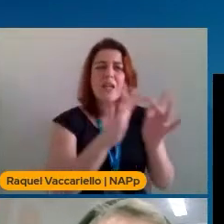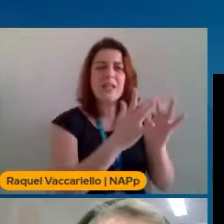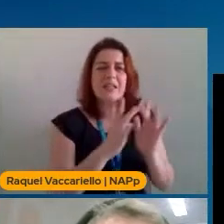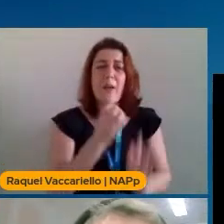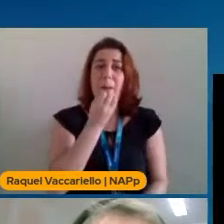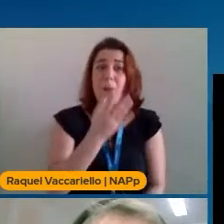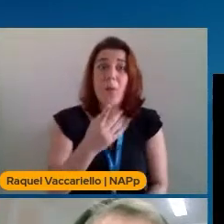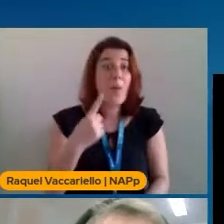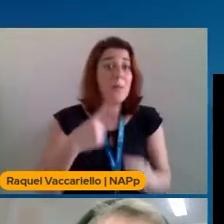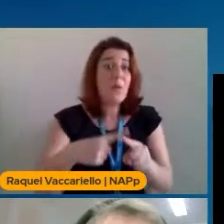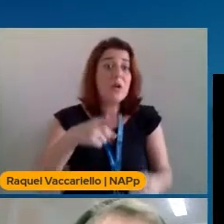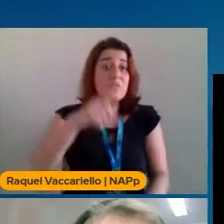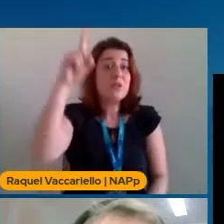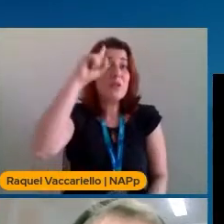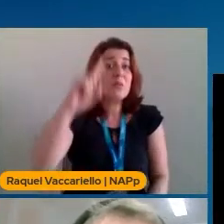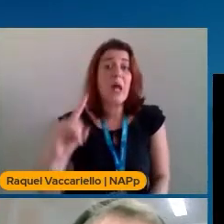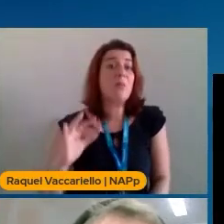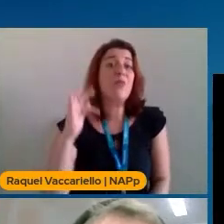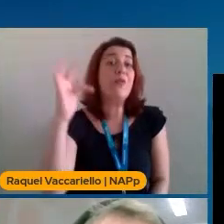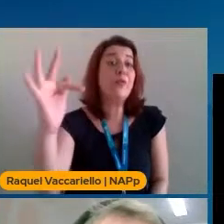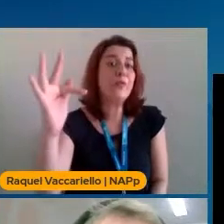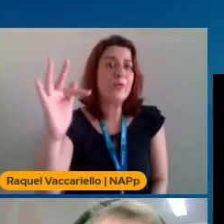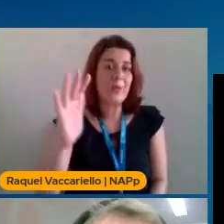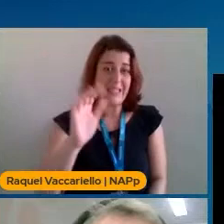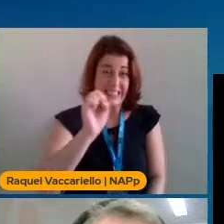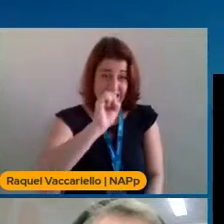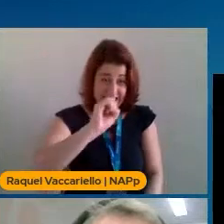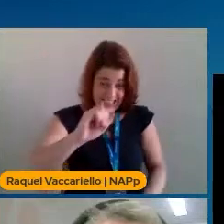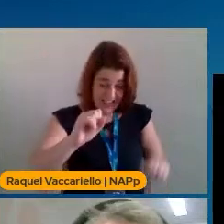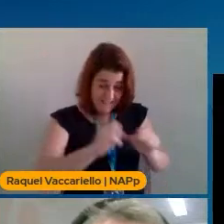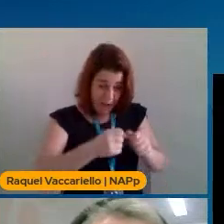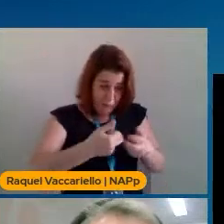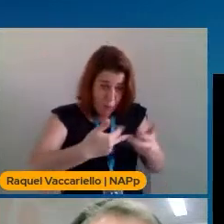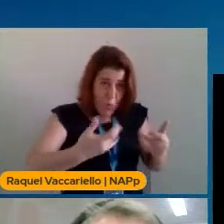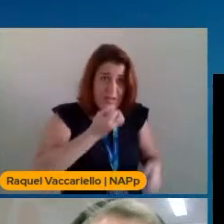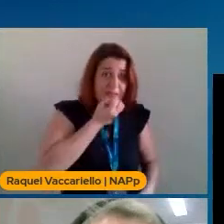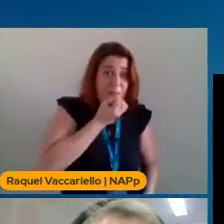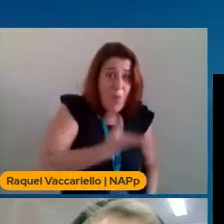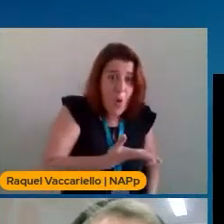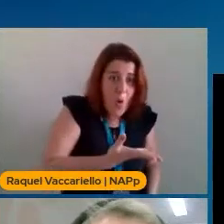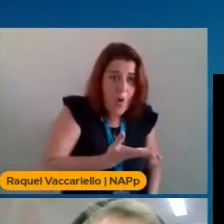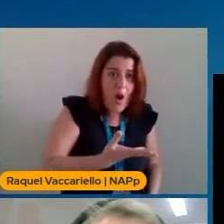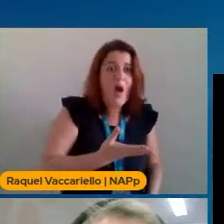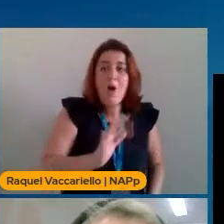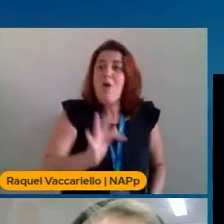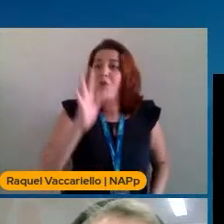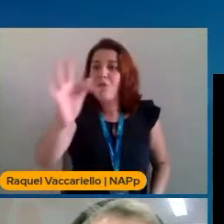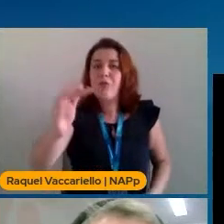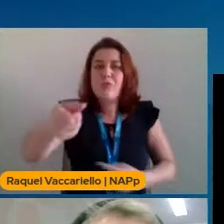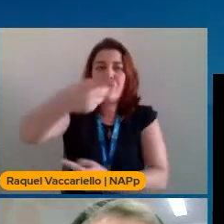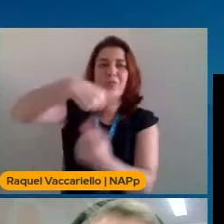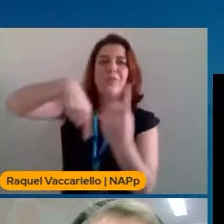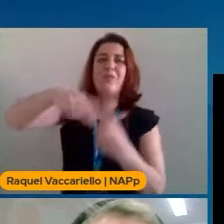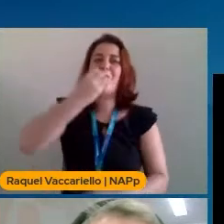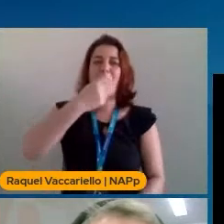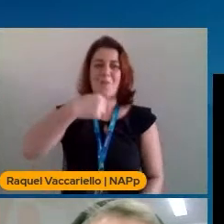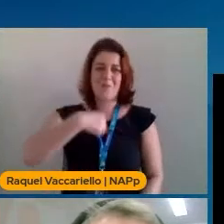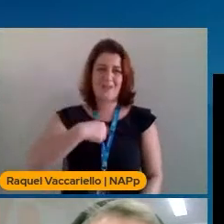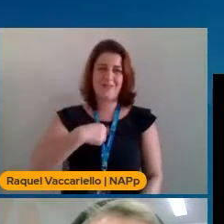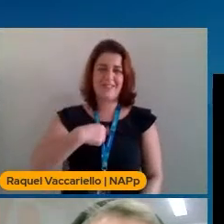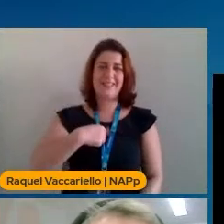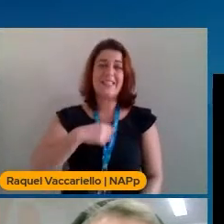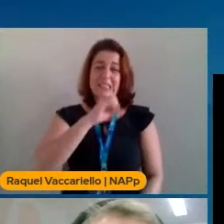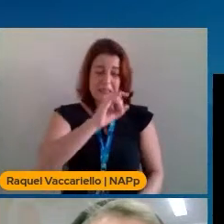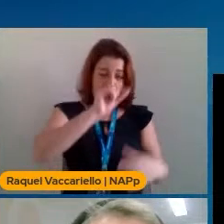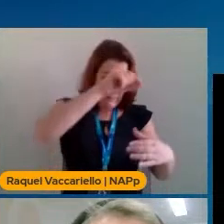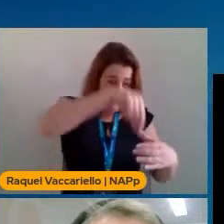próximo passo, mas se você planta, né, boas sementes, você vai colher boas coisas. Então, em 2007, eu chego na Microsoft, feliz